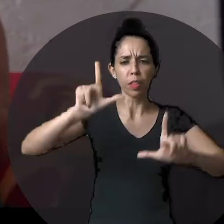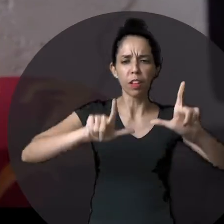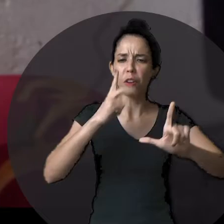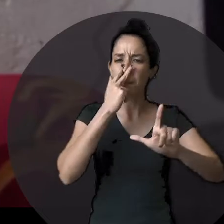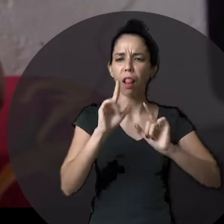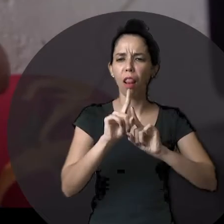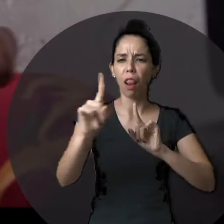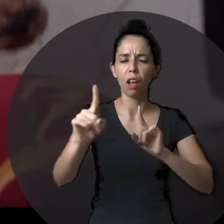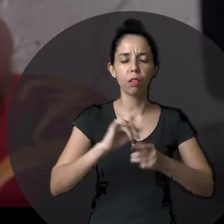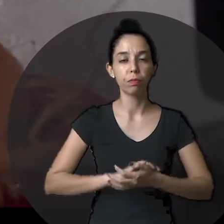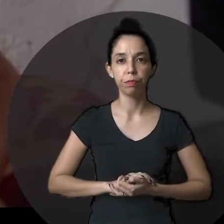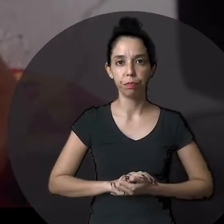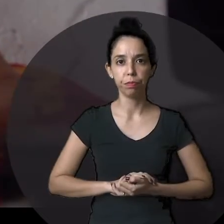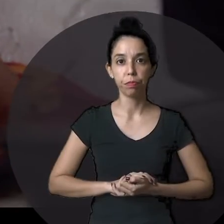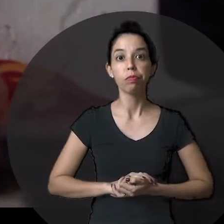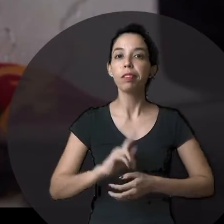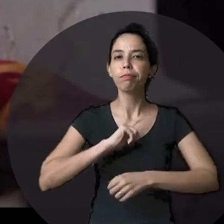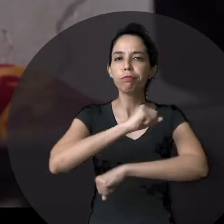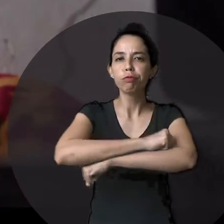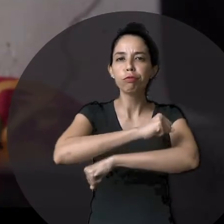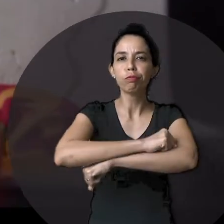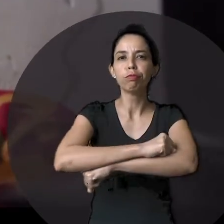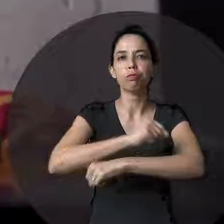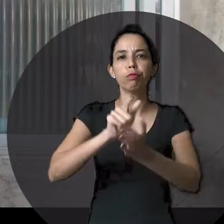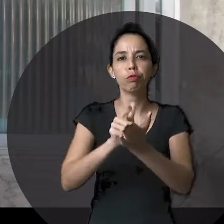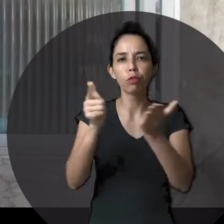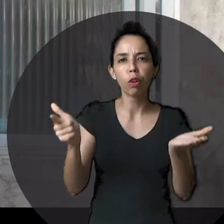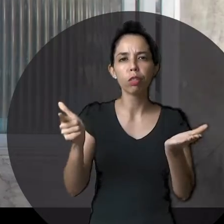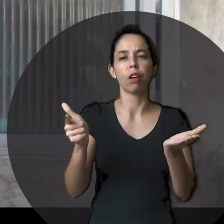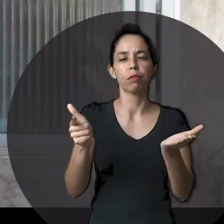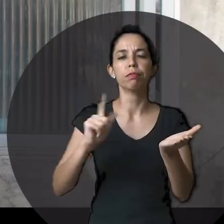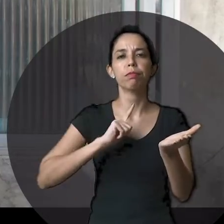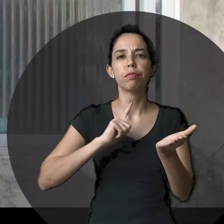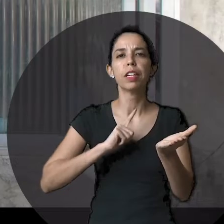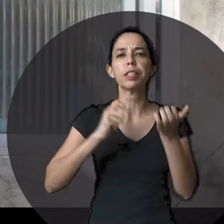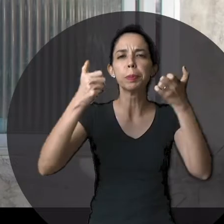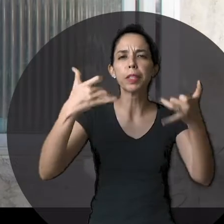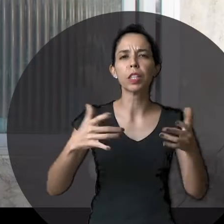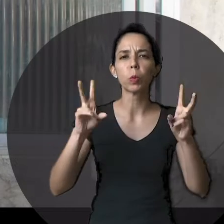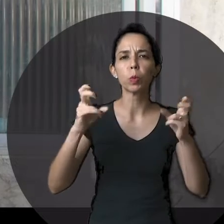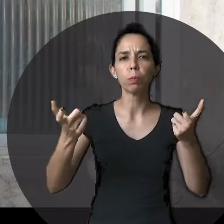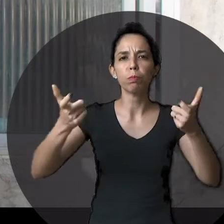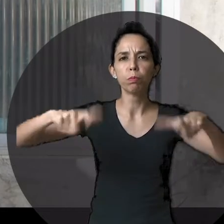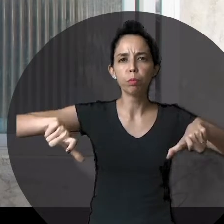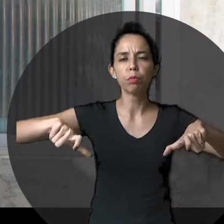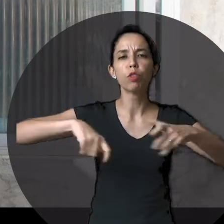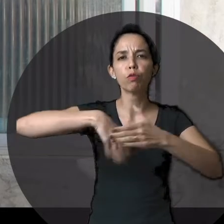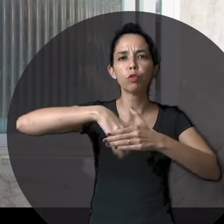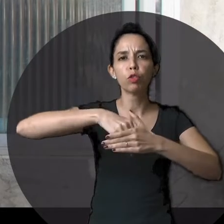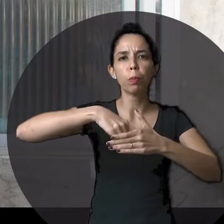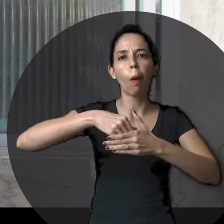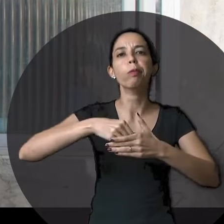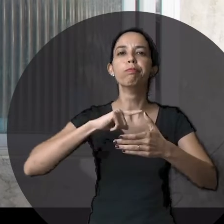Ainda bota o controle é longe, que é pra não ter perigo da gente ligar a TV. O espaço de uma comunidade no bairro Janguruçu, em Fortaleza, está ameaçado. O campo de futebol fica